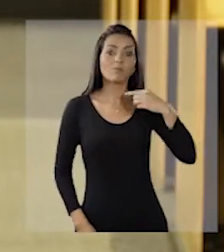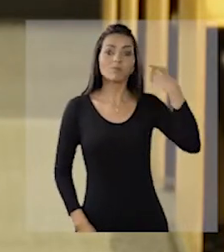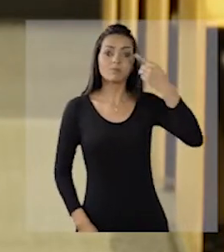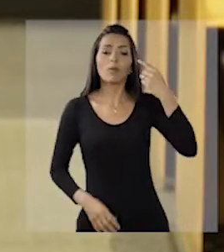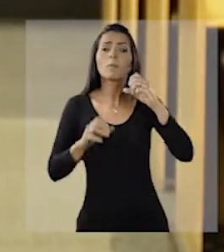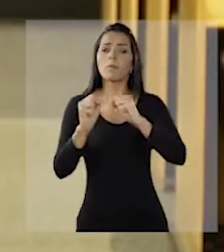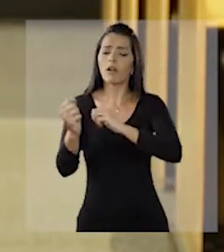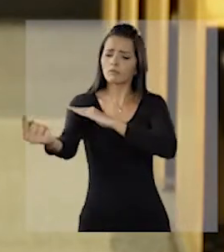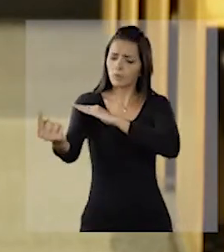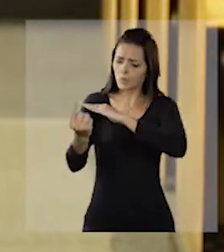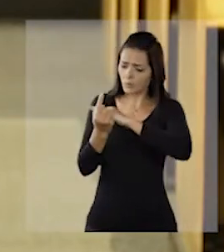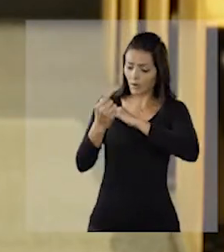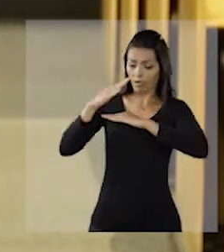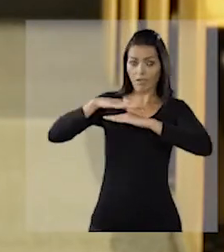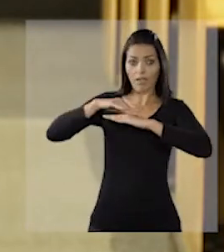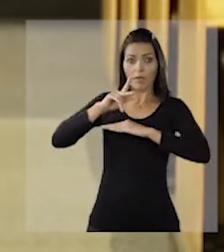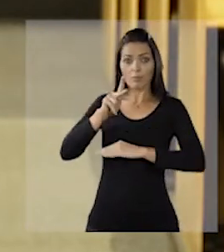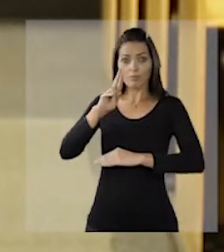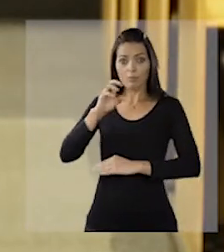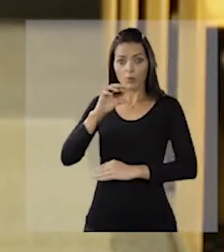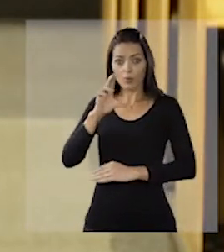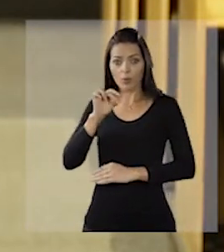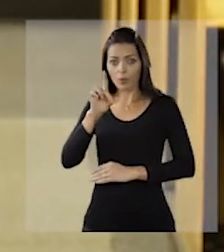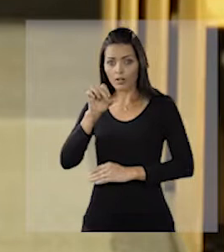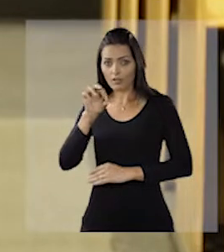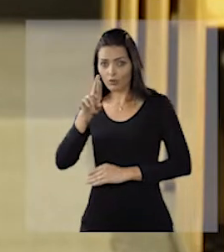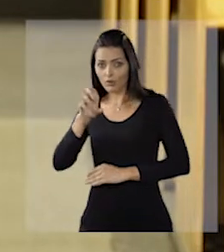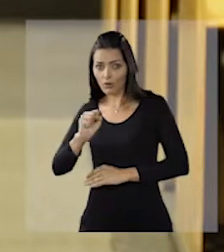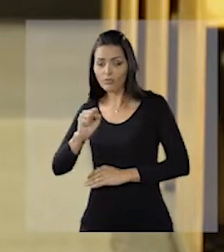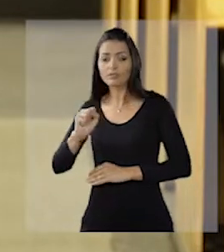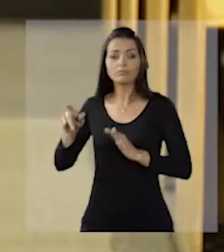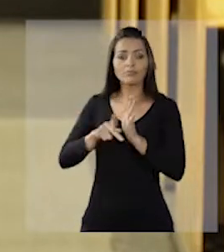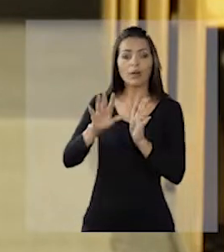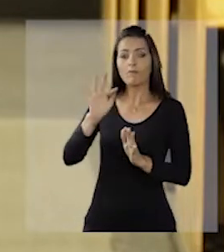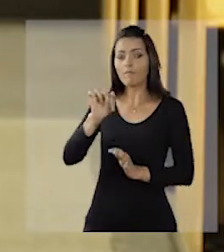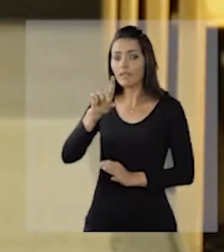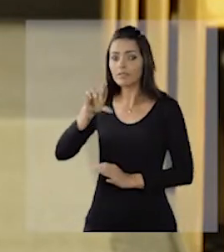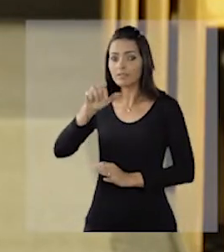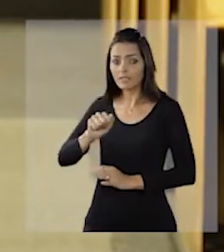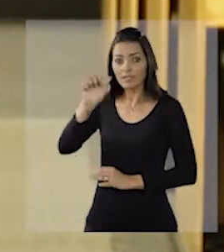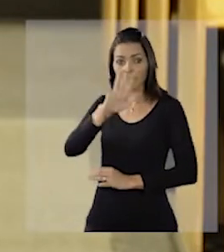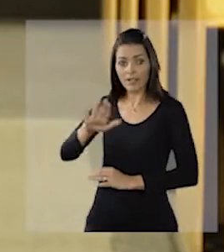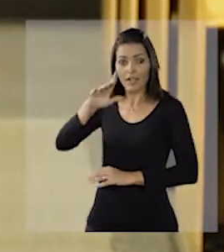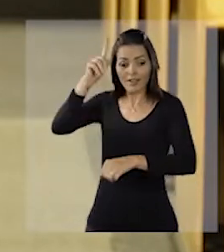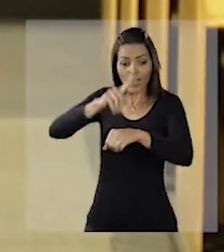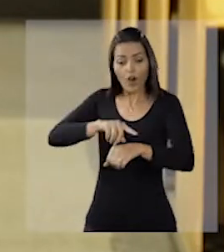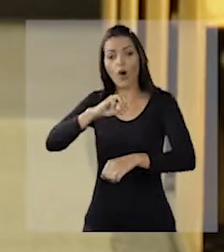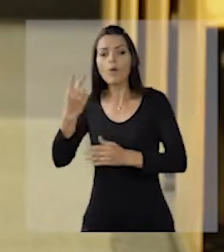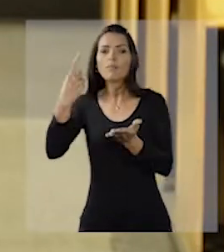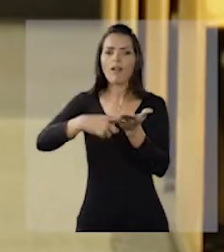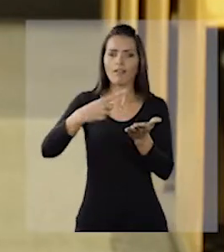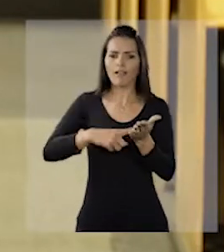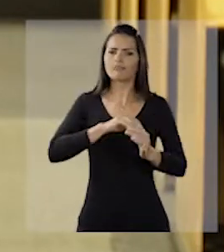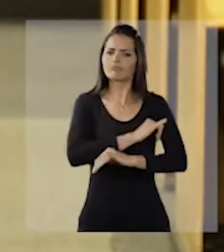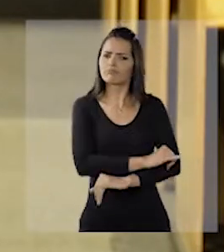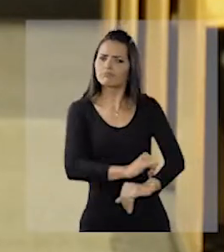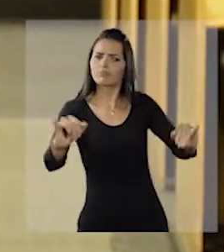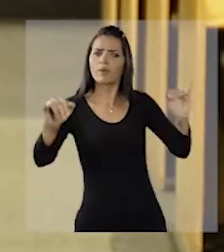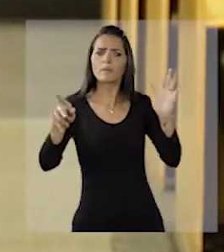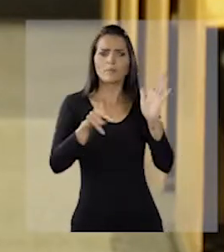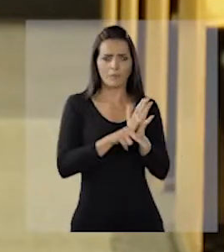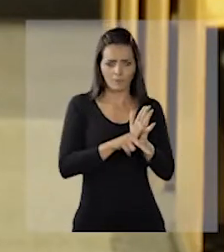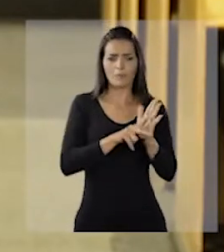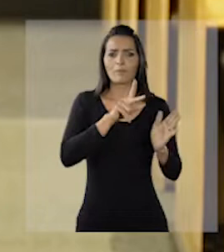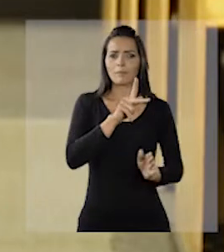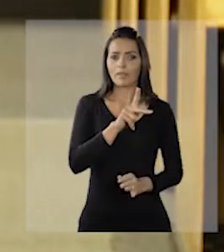ser atendidos pelos procuradores da Fazenda Nacional de forma imediata ou agendada. A medida, publicada em portaria